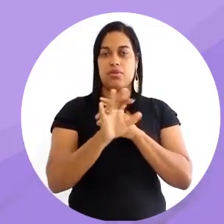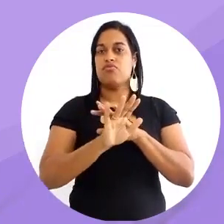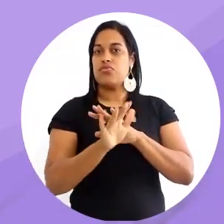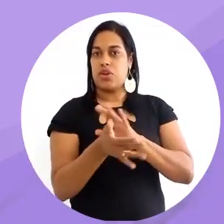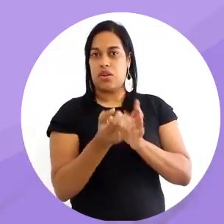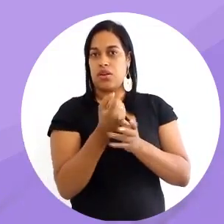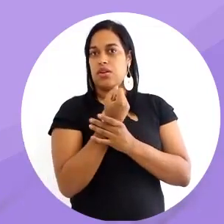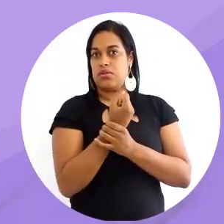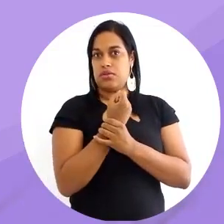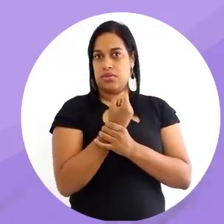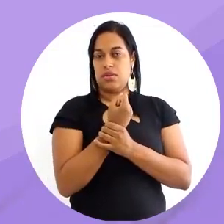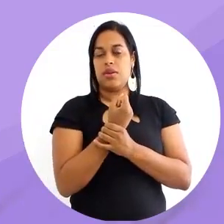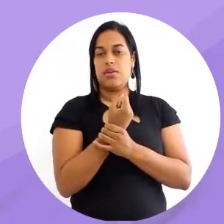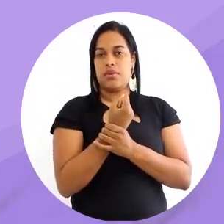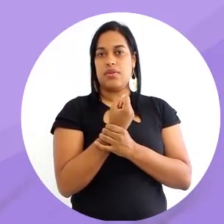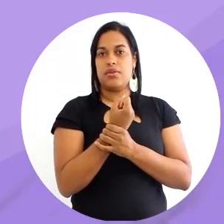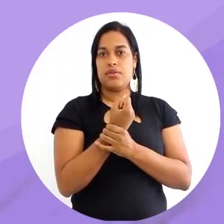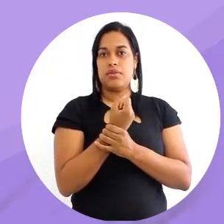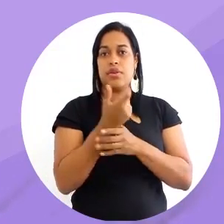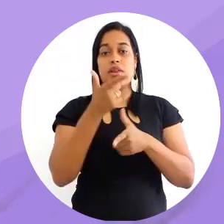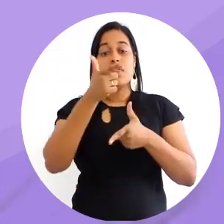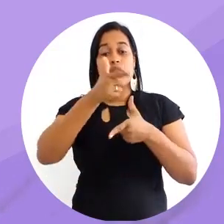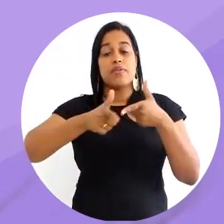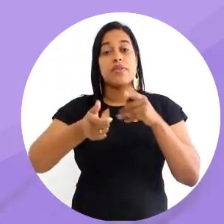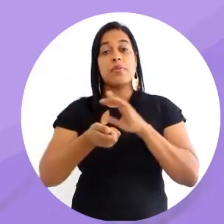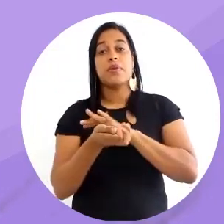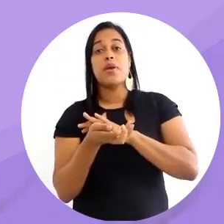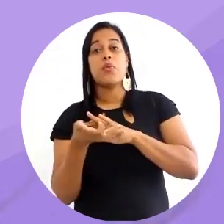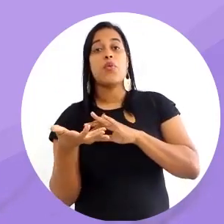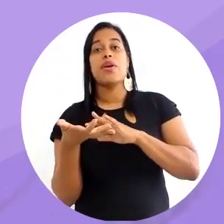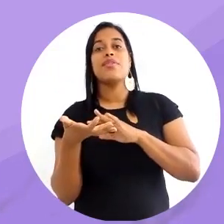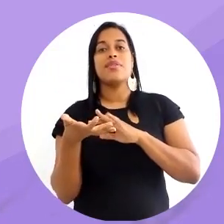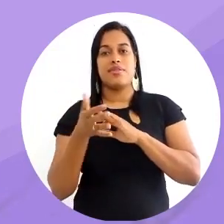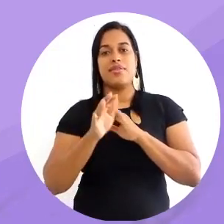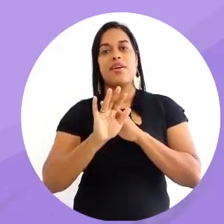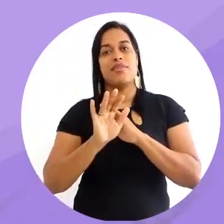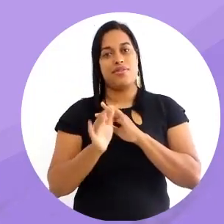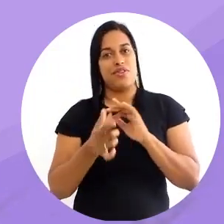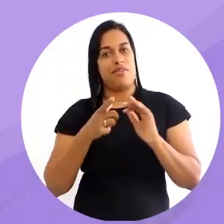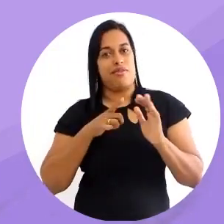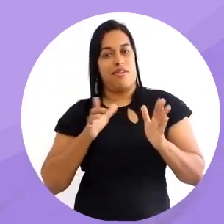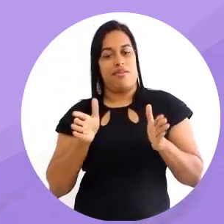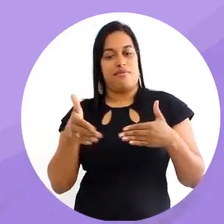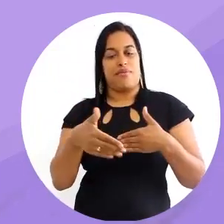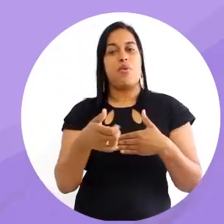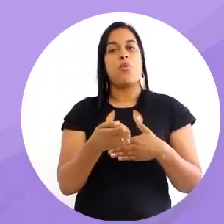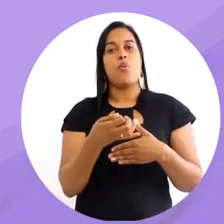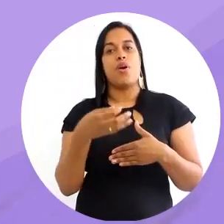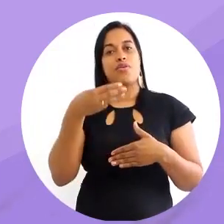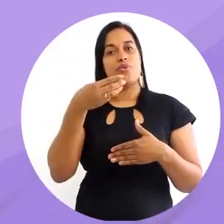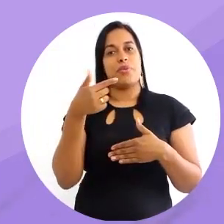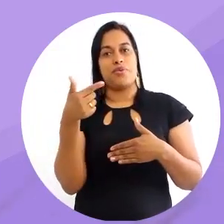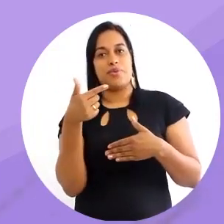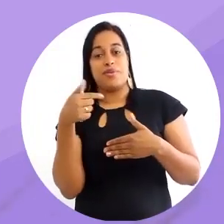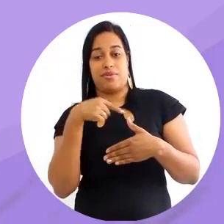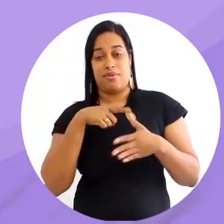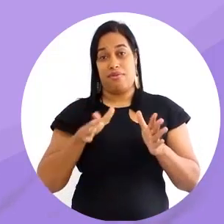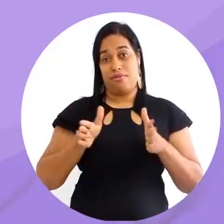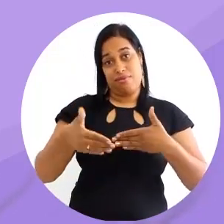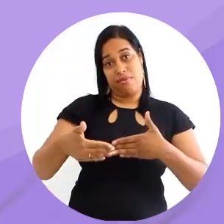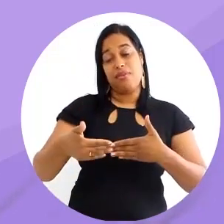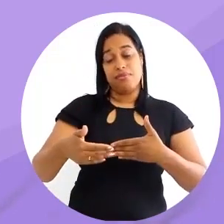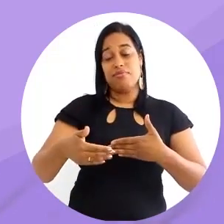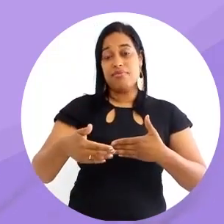10% já por garantia de perda, e então dividir pela quantidade que vai ser contida na caixa, quantos metros quadrados tem